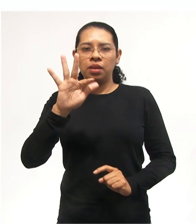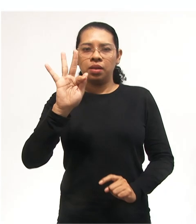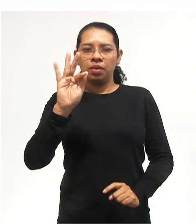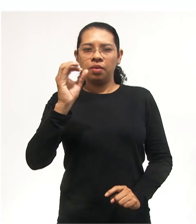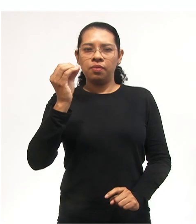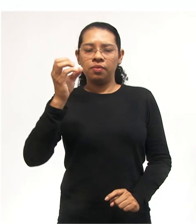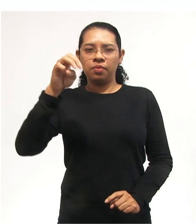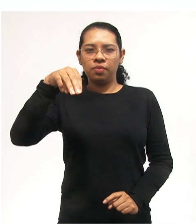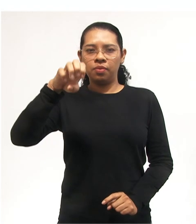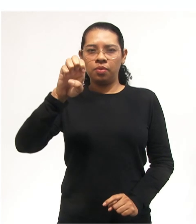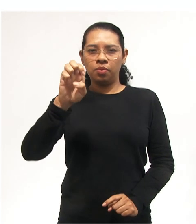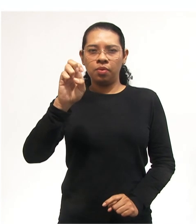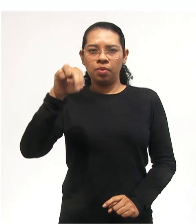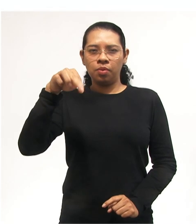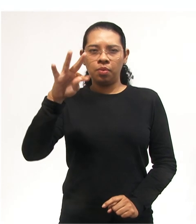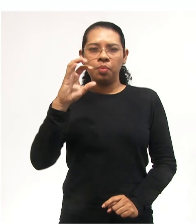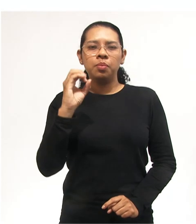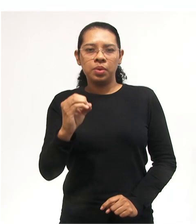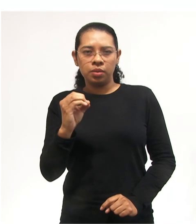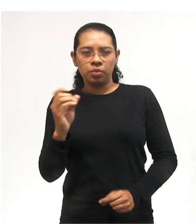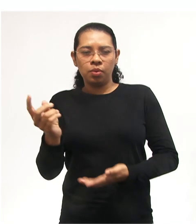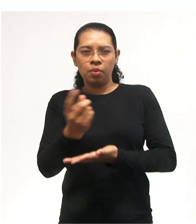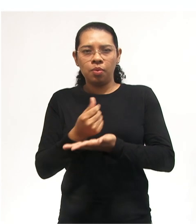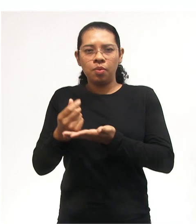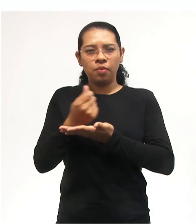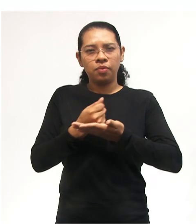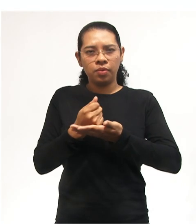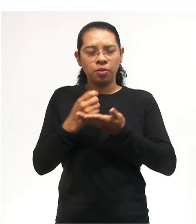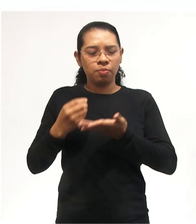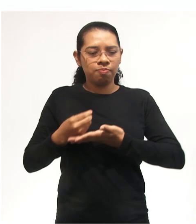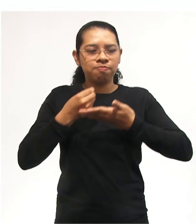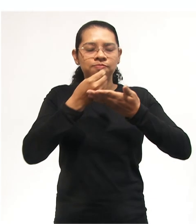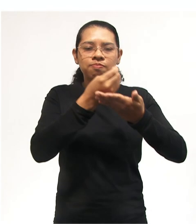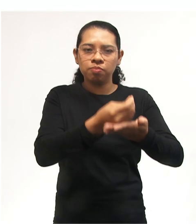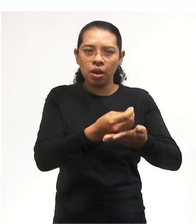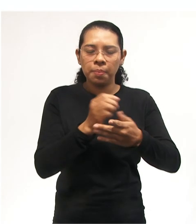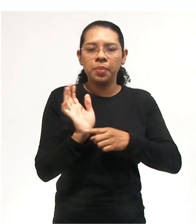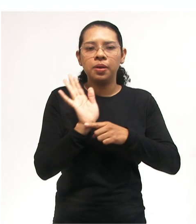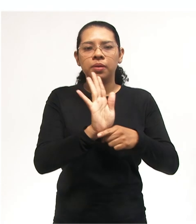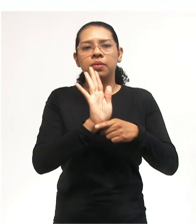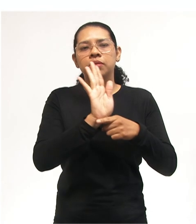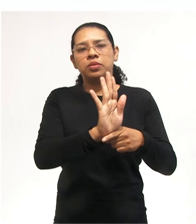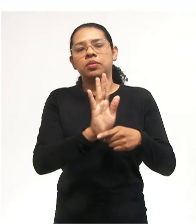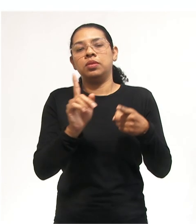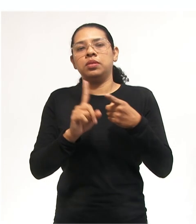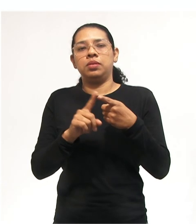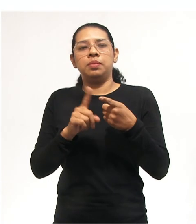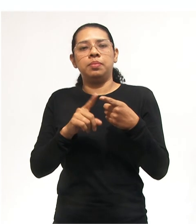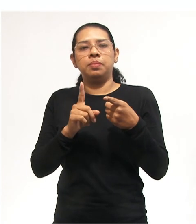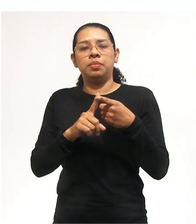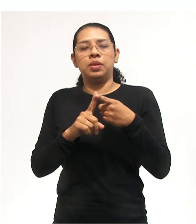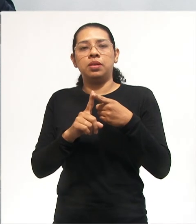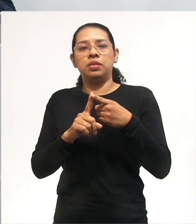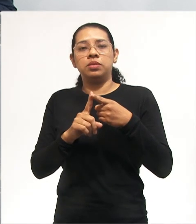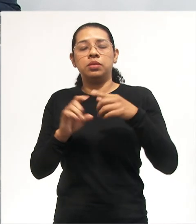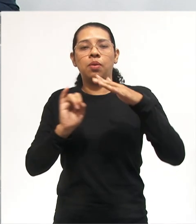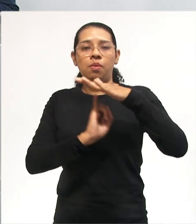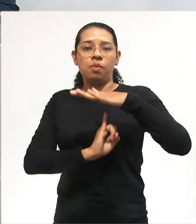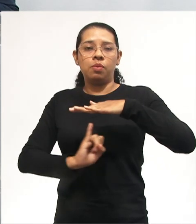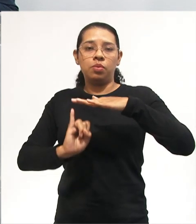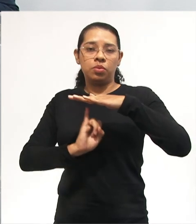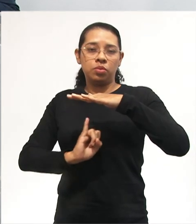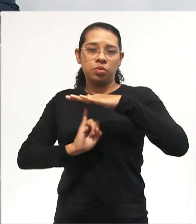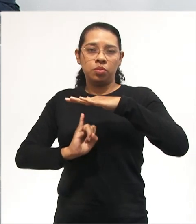FINEP, BNDES, as FAPs, né? São instituições governamentais que